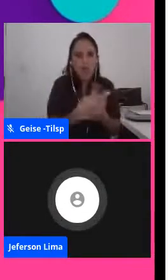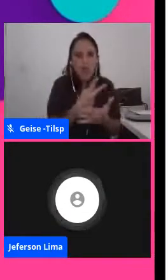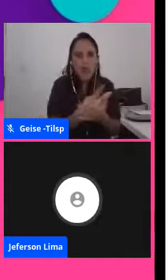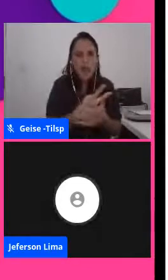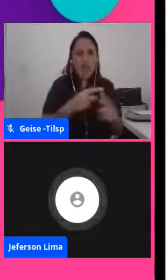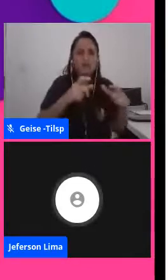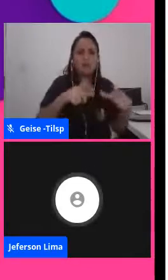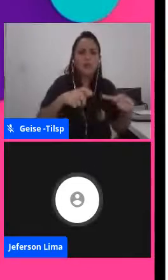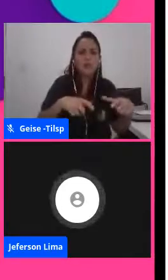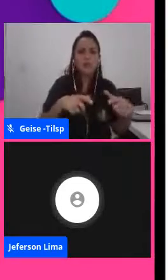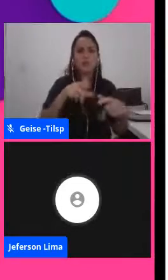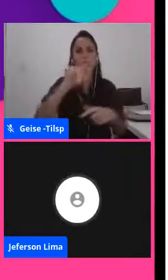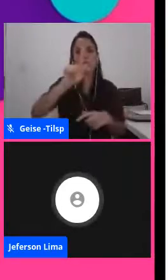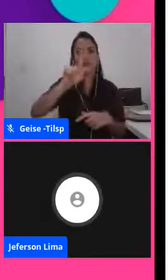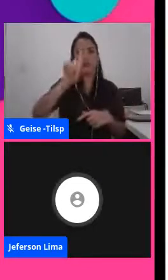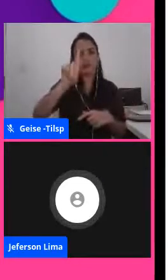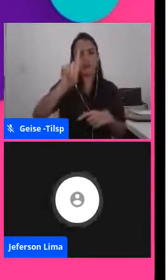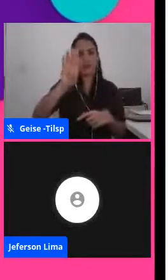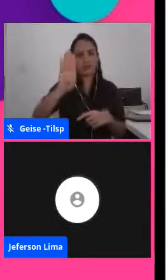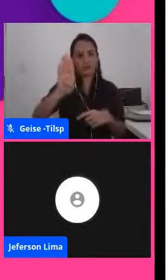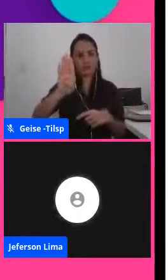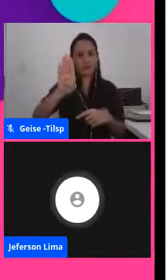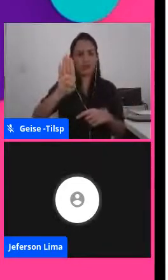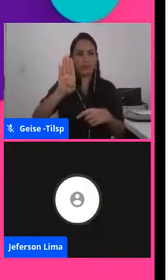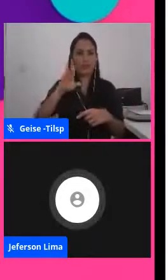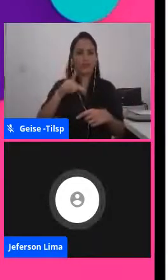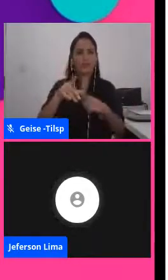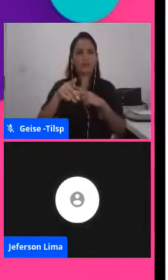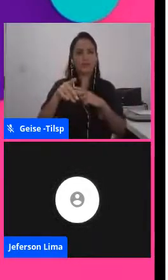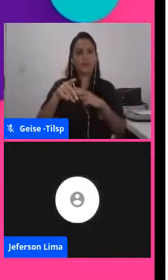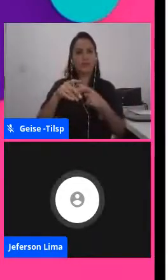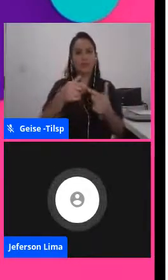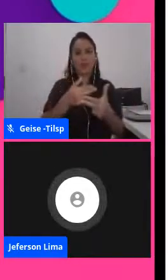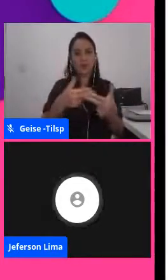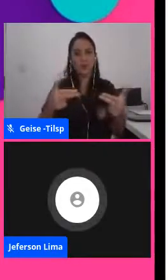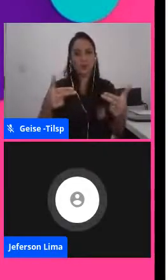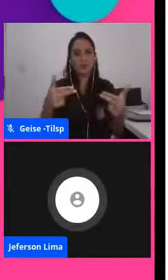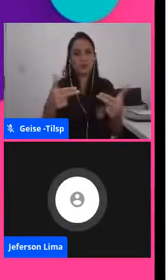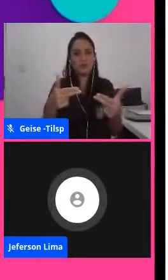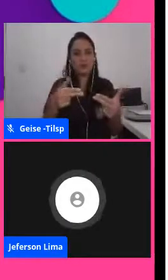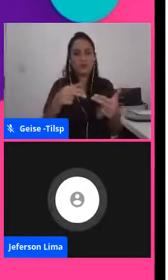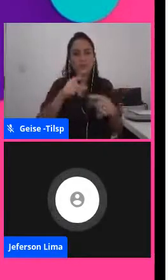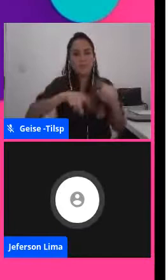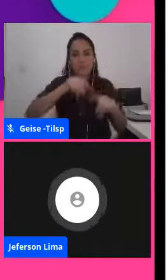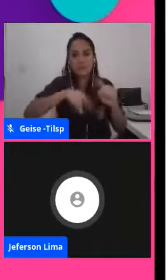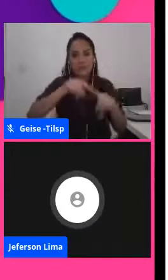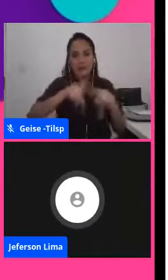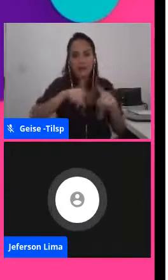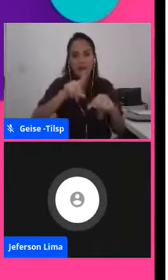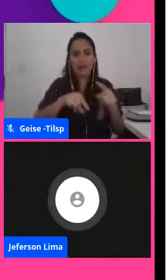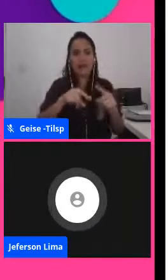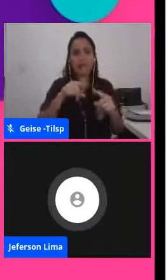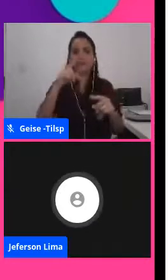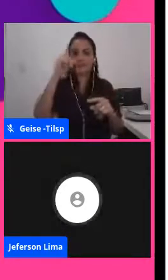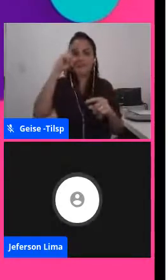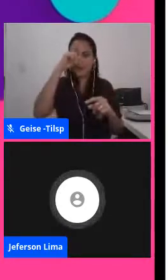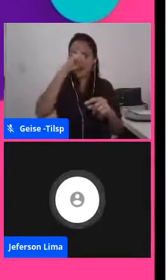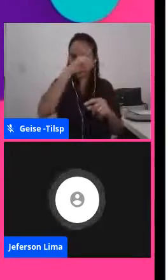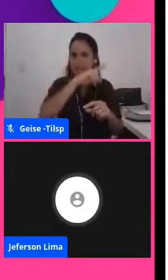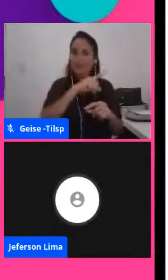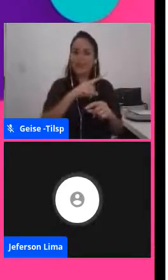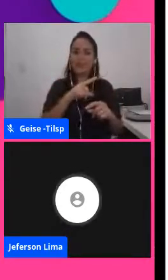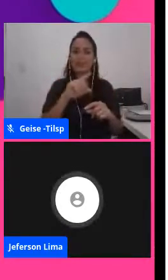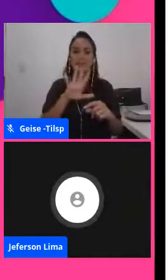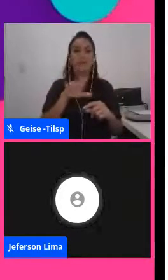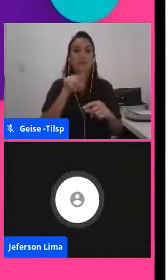GDB ali, só que com um dispositivo físico. Isso é algo muito incrível, né? Só que o ideia do Arduino é um pouco mais simples. O objetivo dela mesmo é